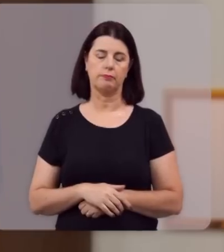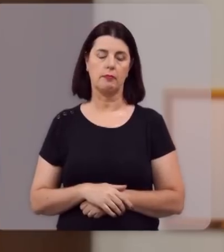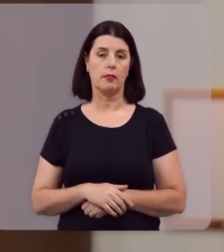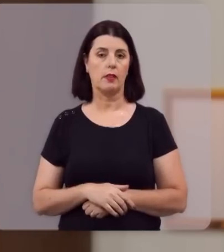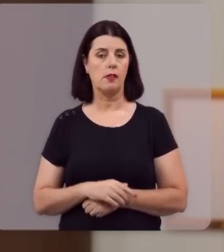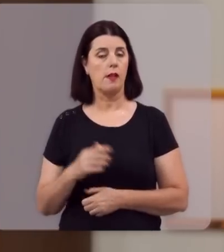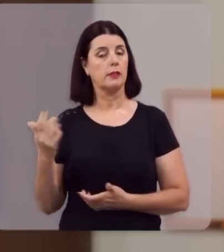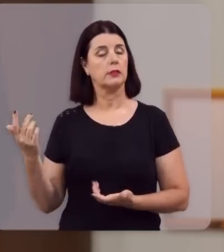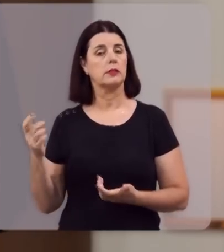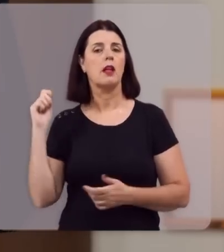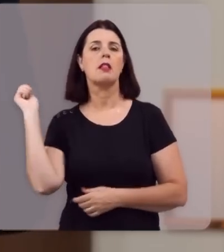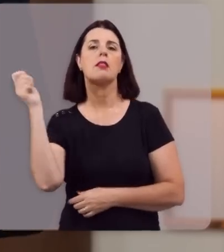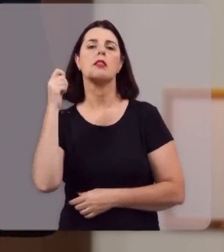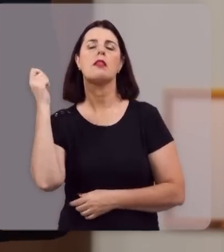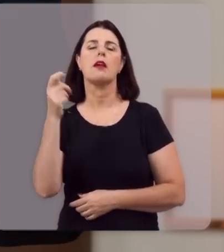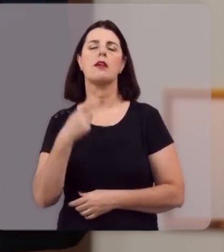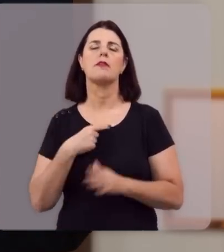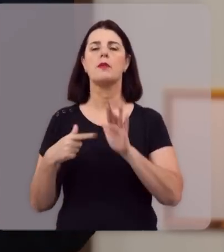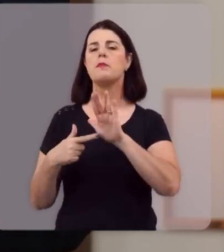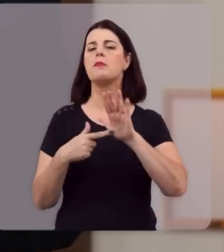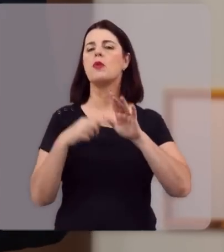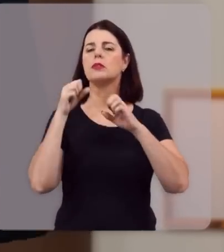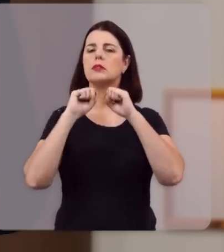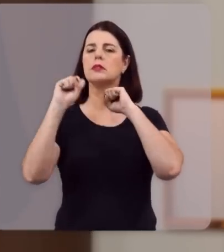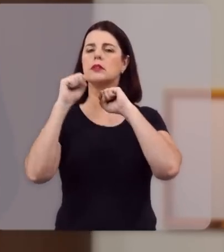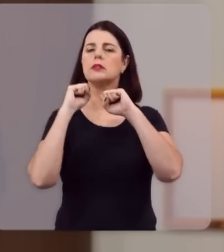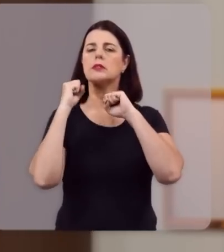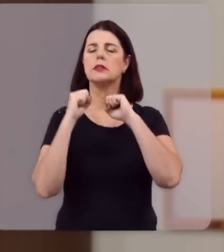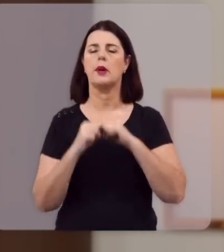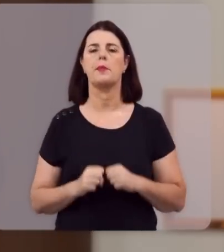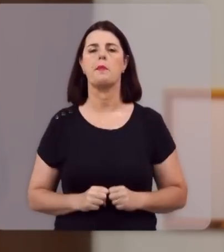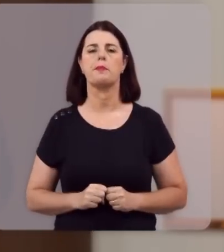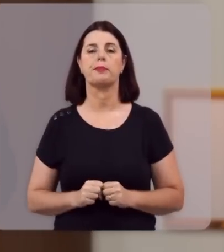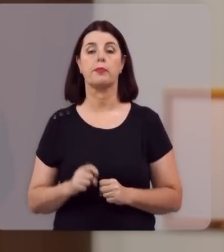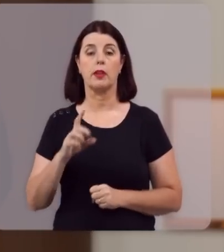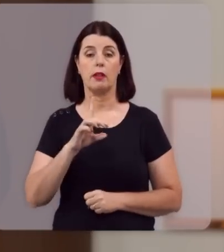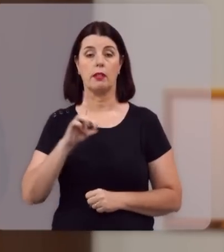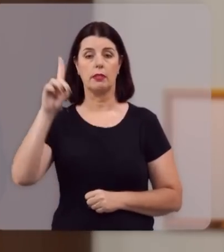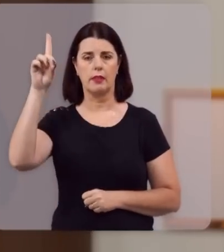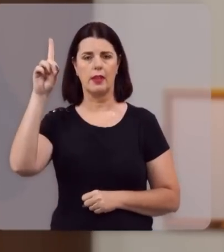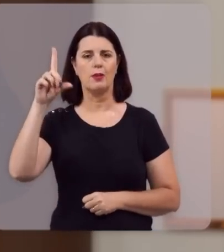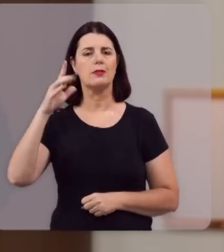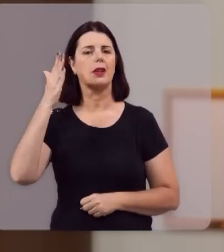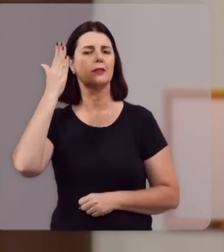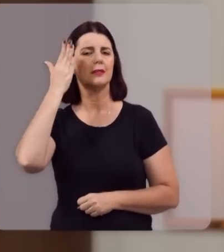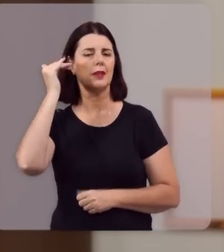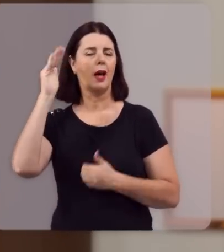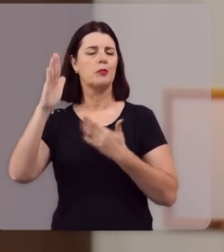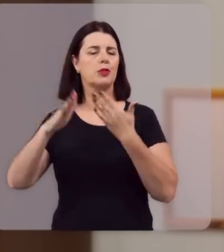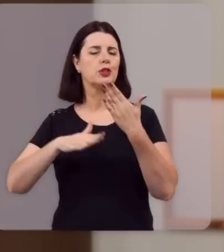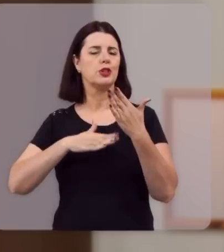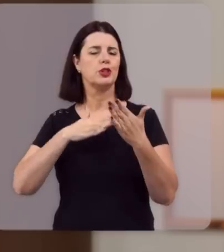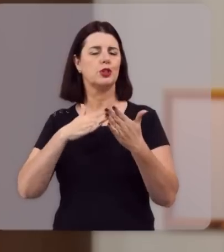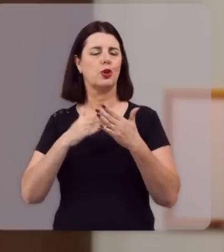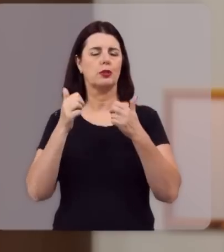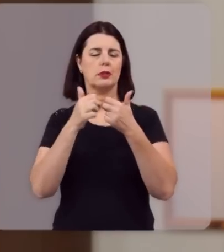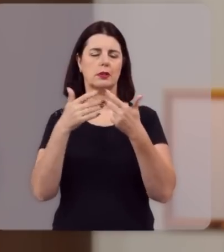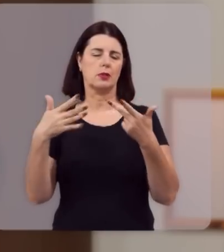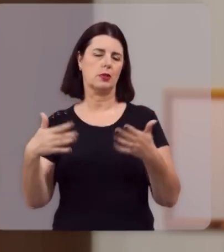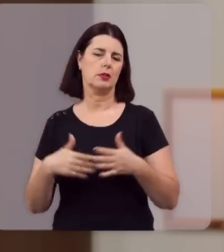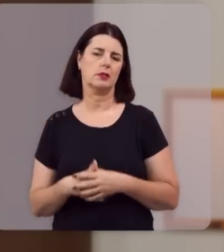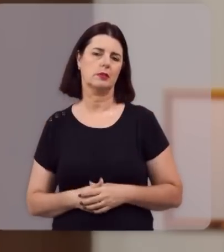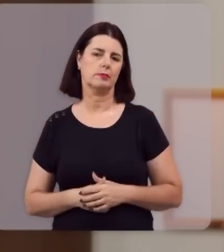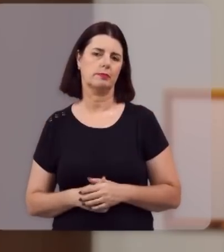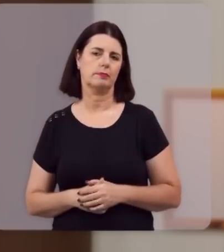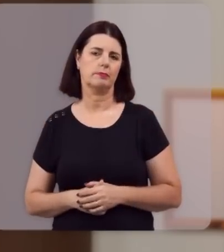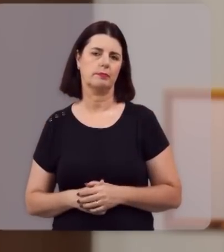Davi destaca neste Salmo que Deus é onisciente ele sabe